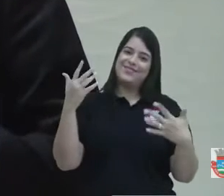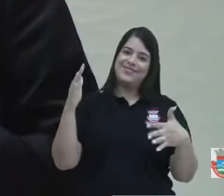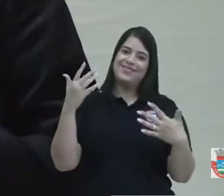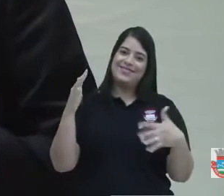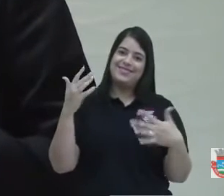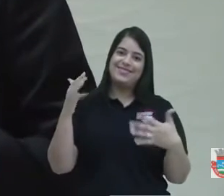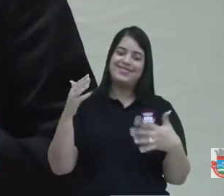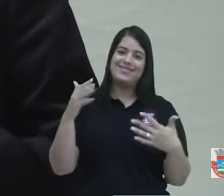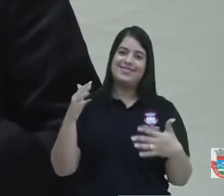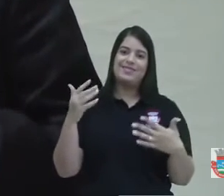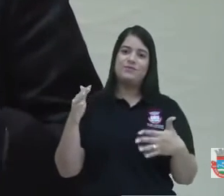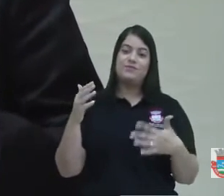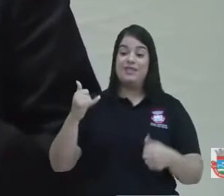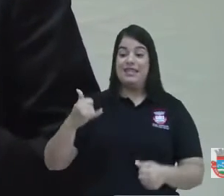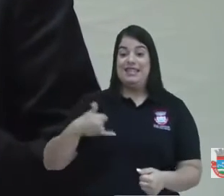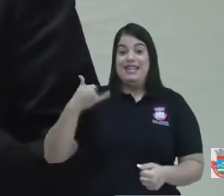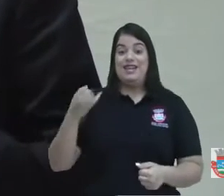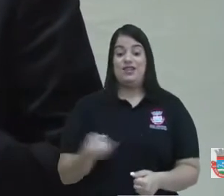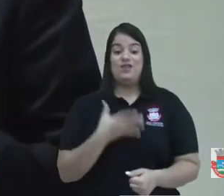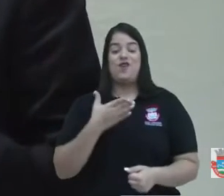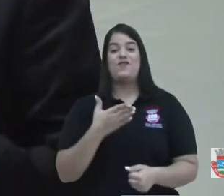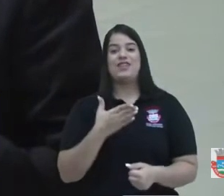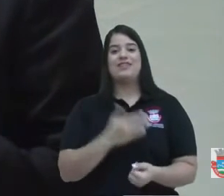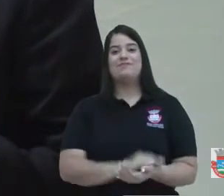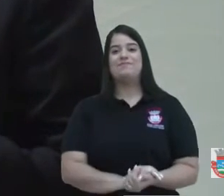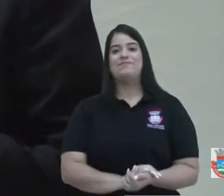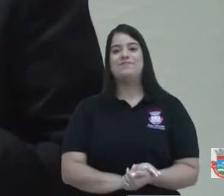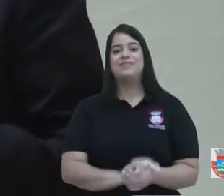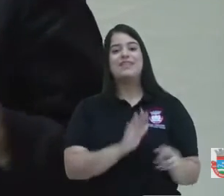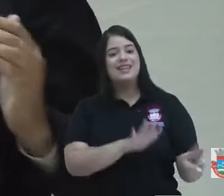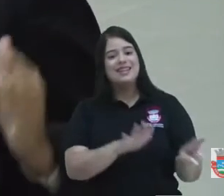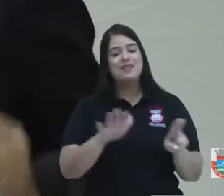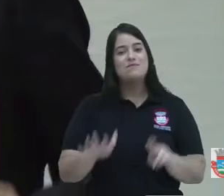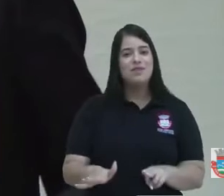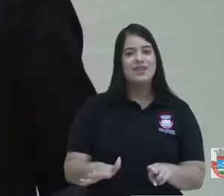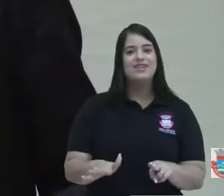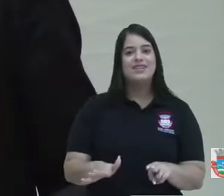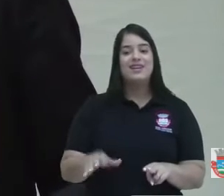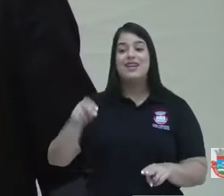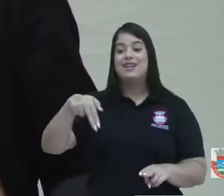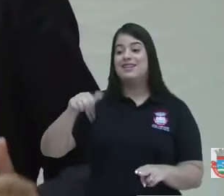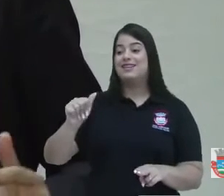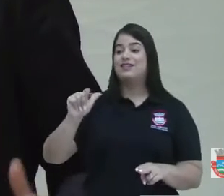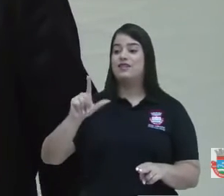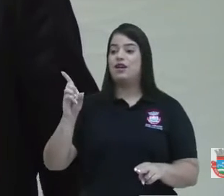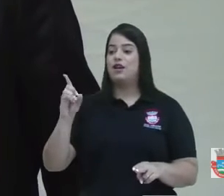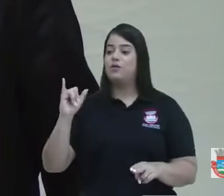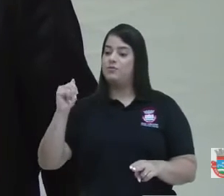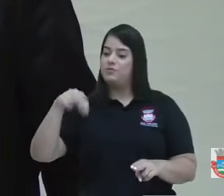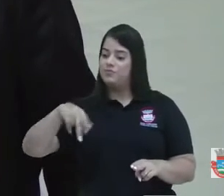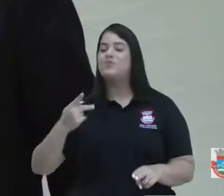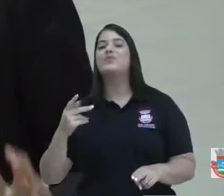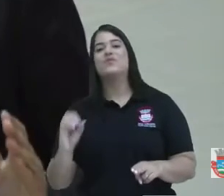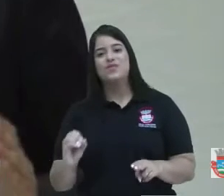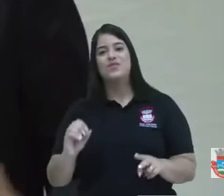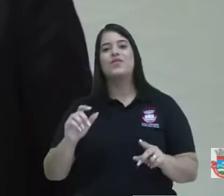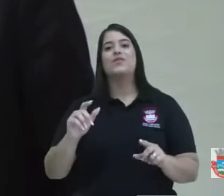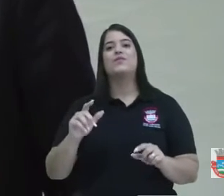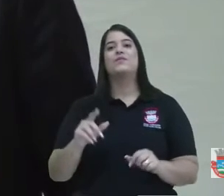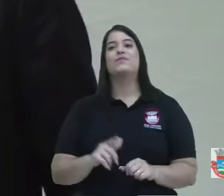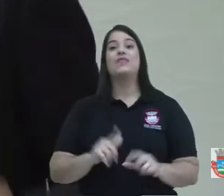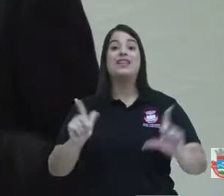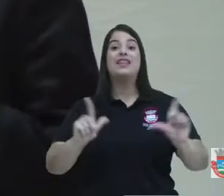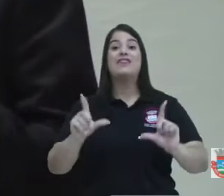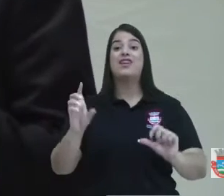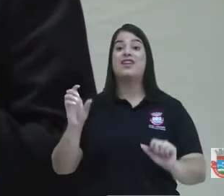aí os aniversariantes, né, da semana, Naldinho aí da TV Diário, da